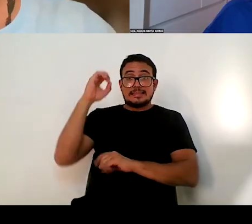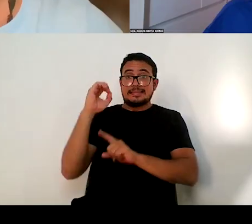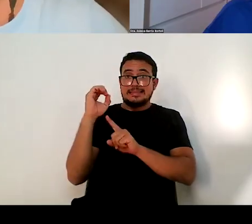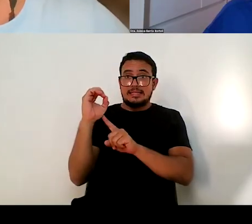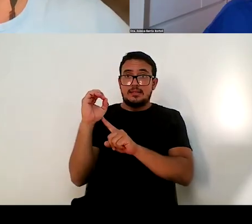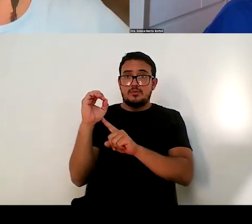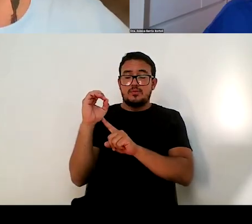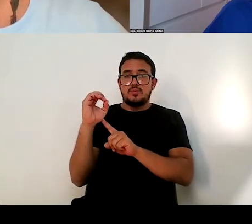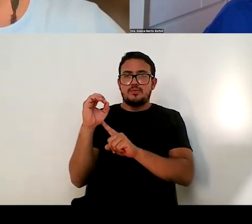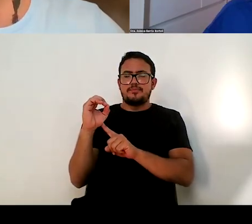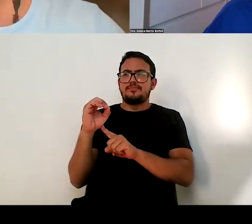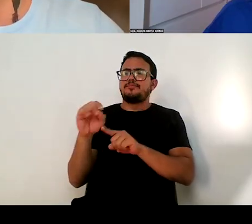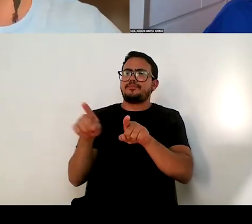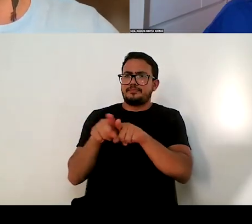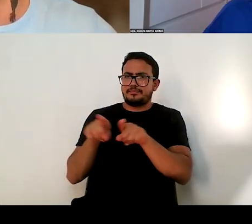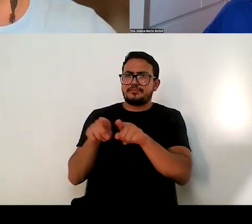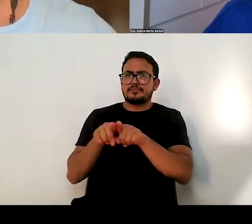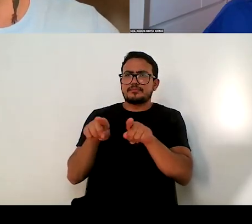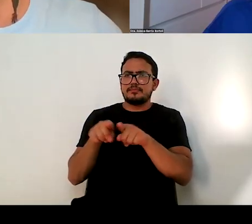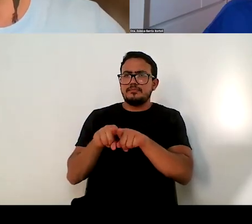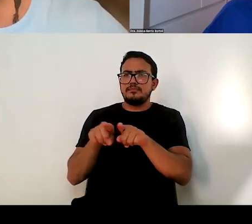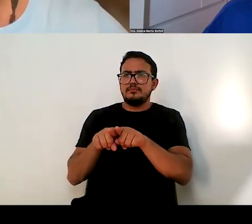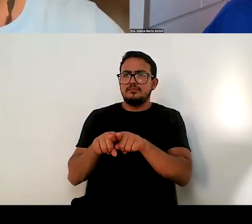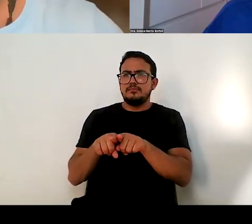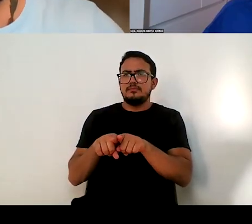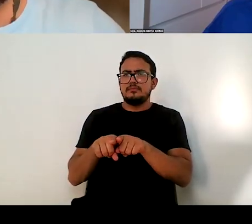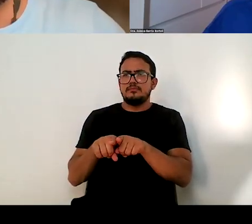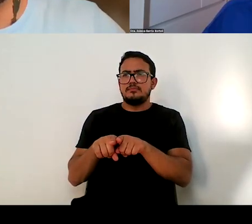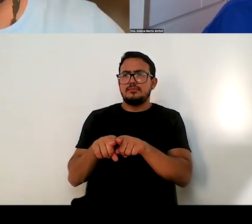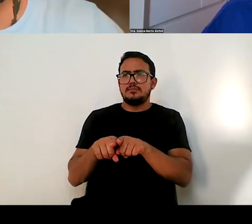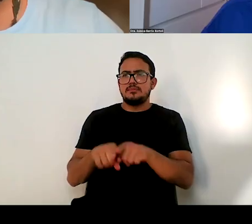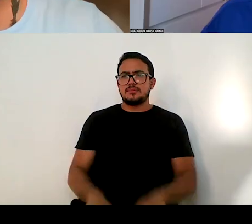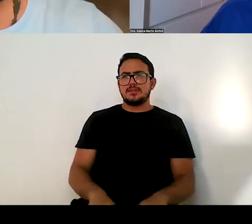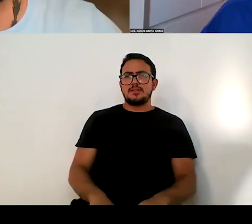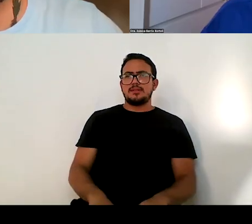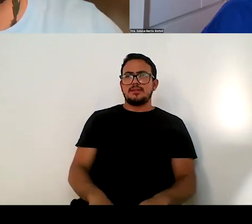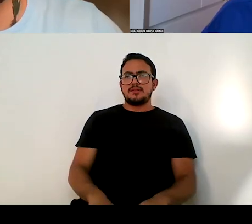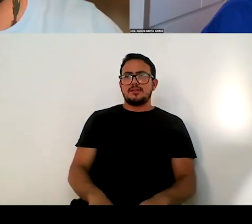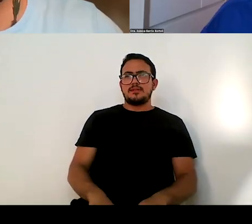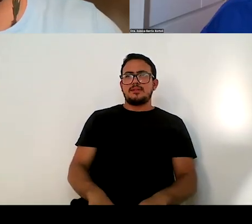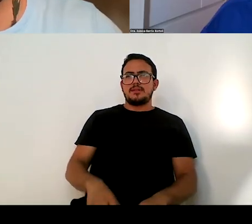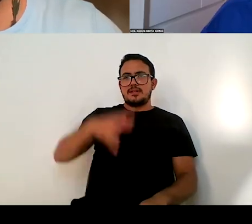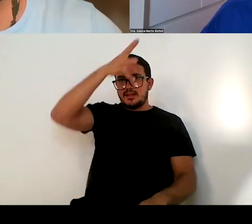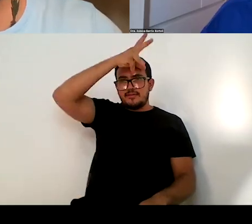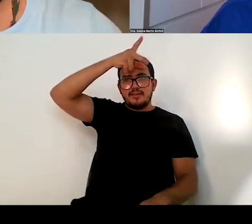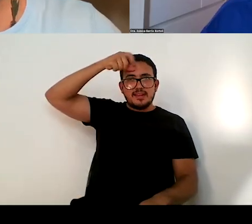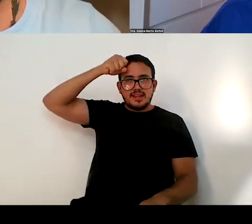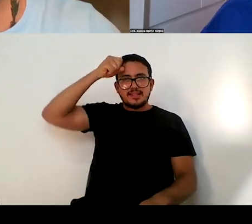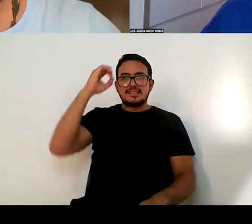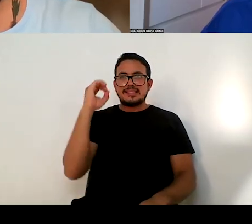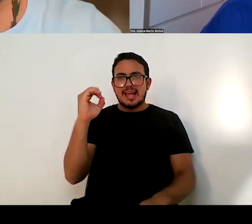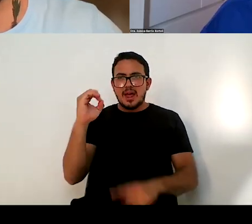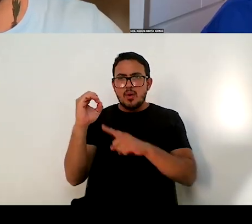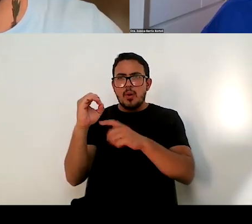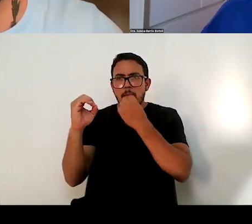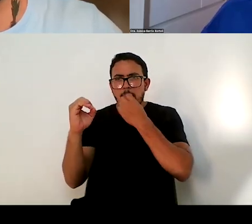nessa questão que a senhora estava falando sobre os adoçantes. E péssimo. Não tem nada de bom no refrigerante zero, né? Ele só